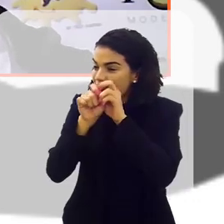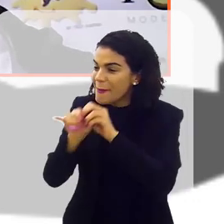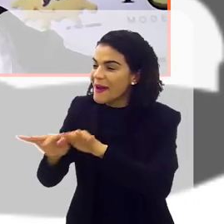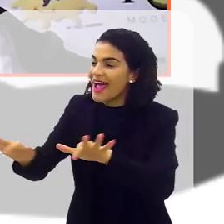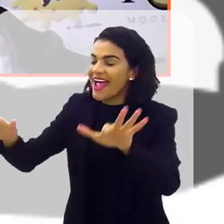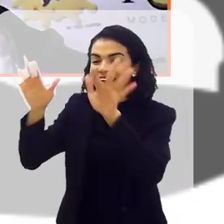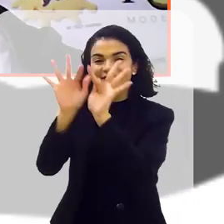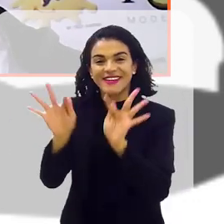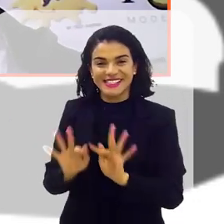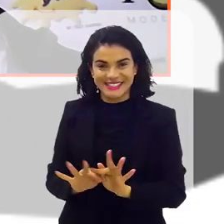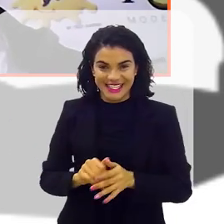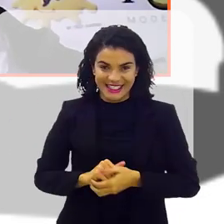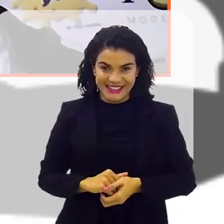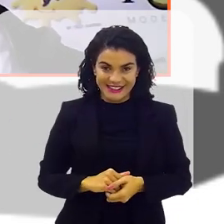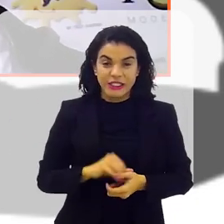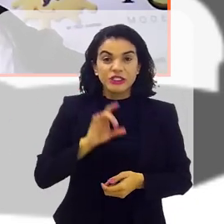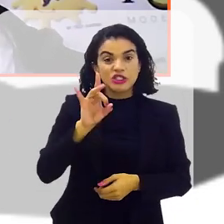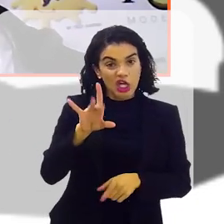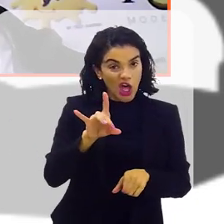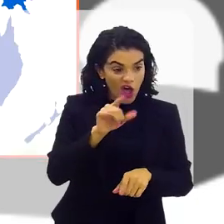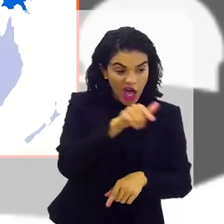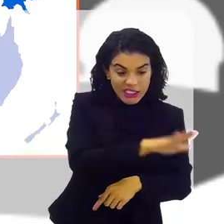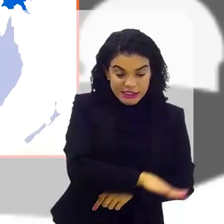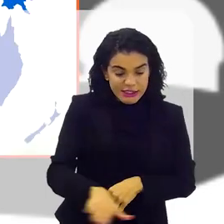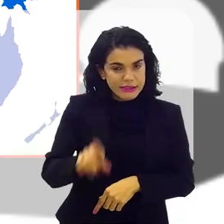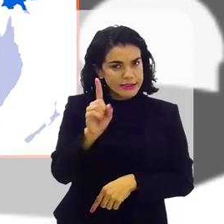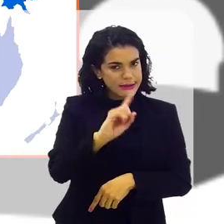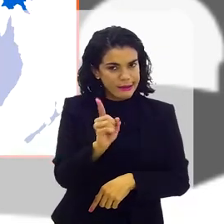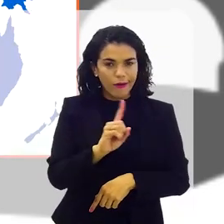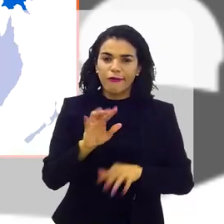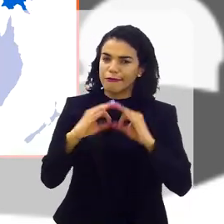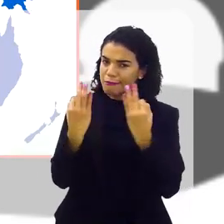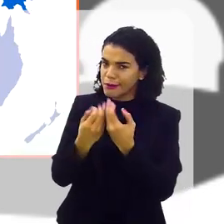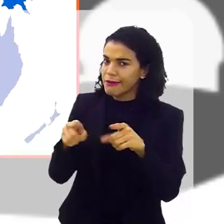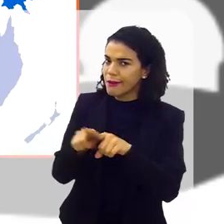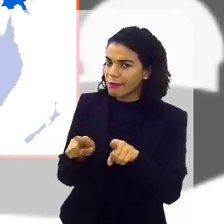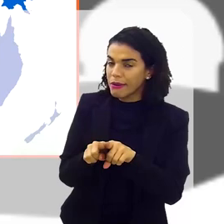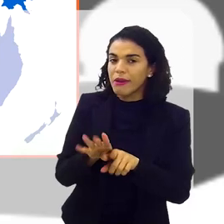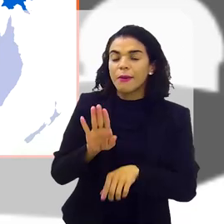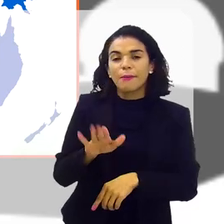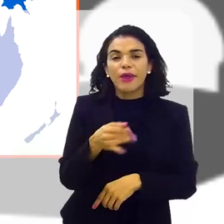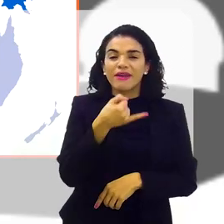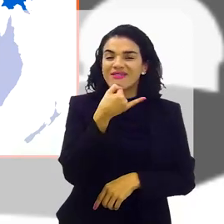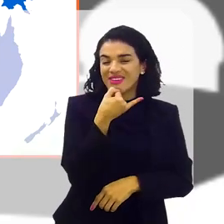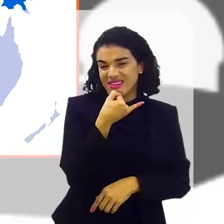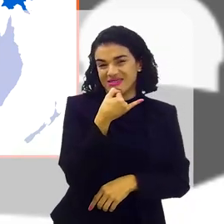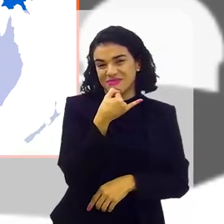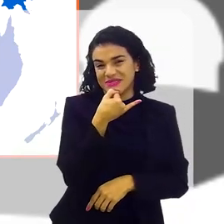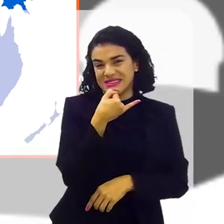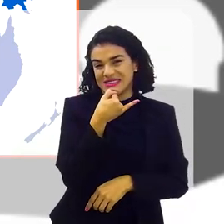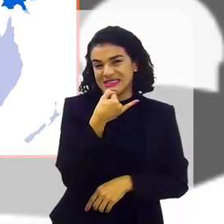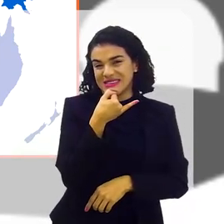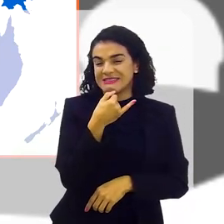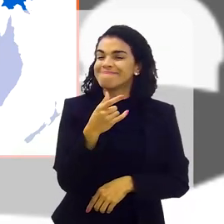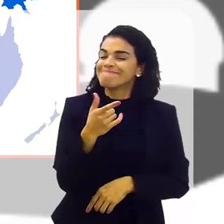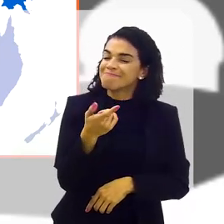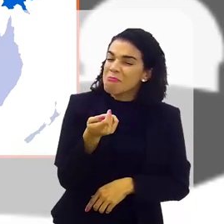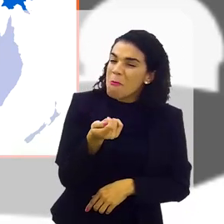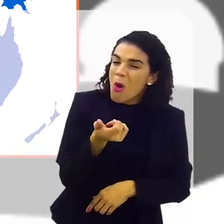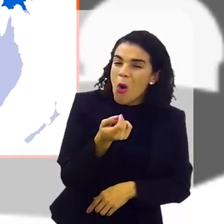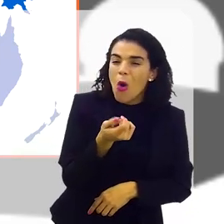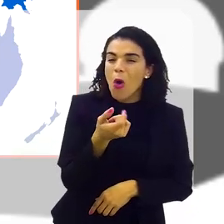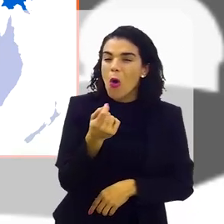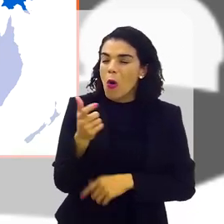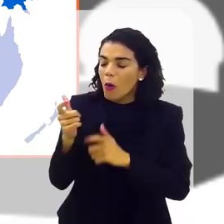a satisfeito e não só com os meninos os pais desenvolva porque Infelizmente há muito